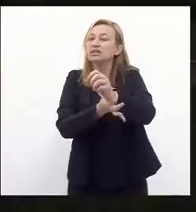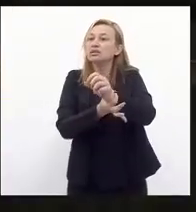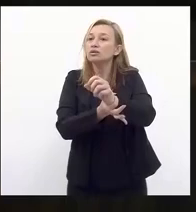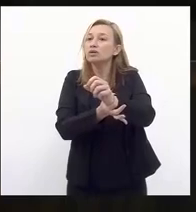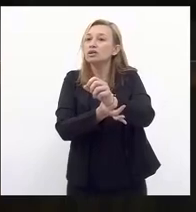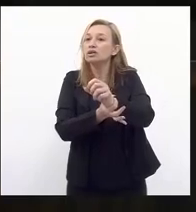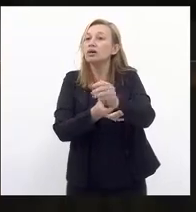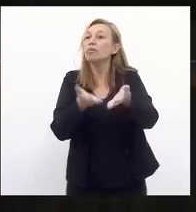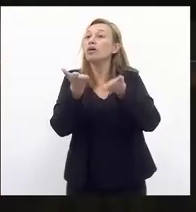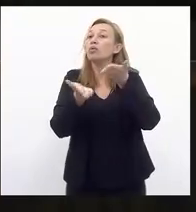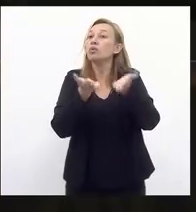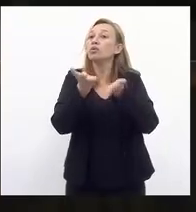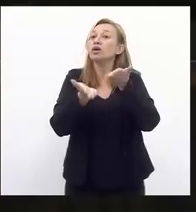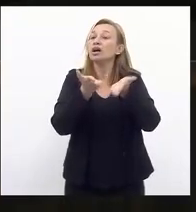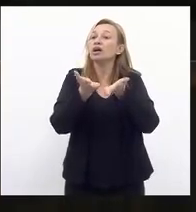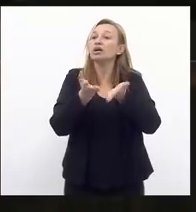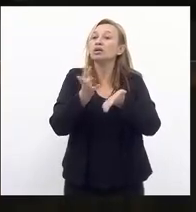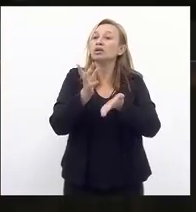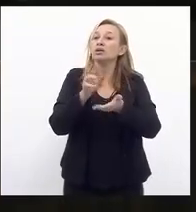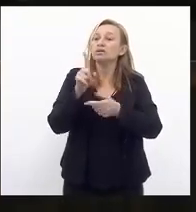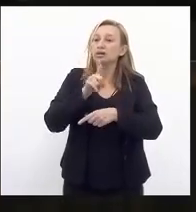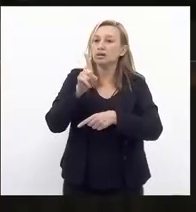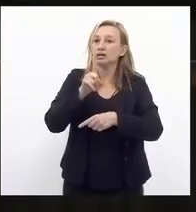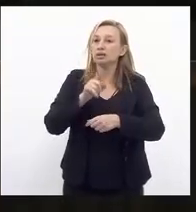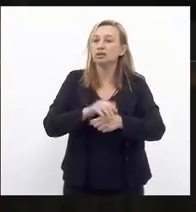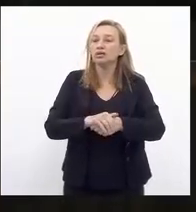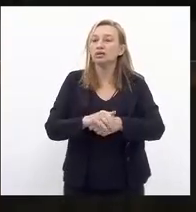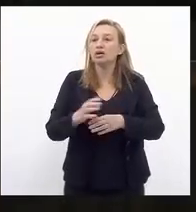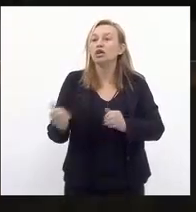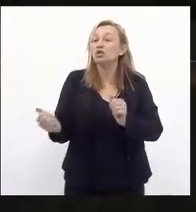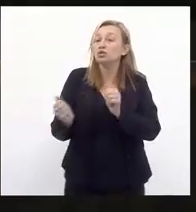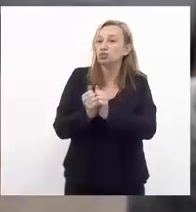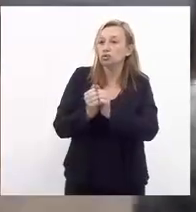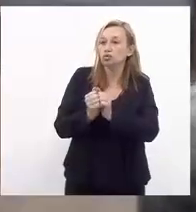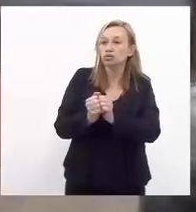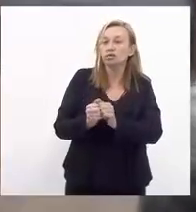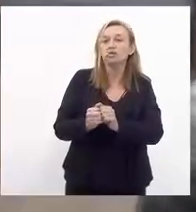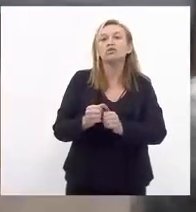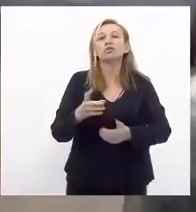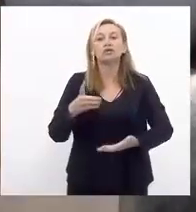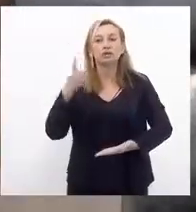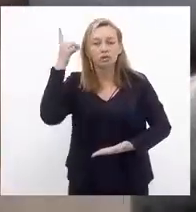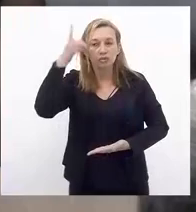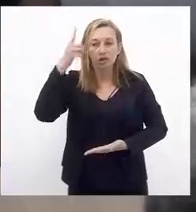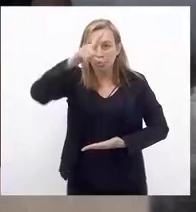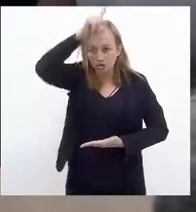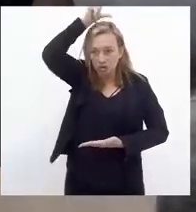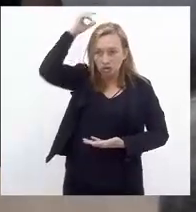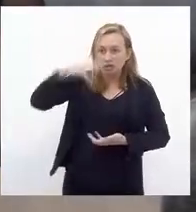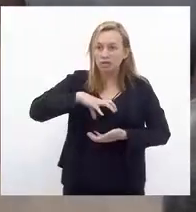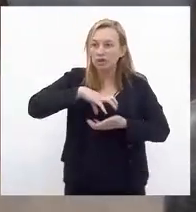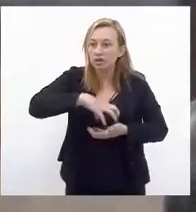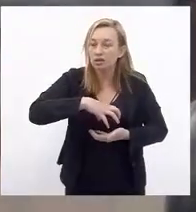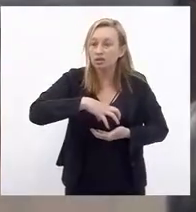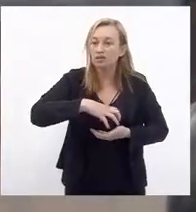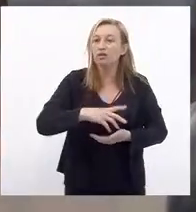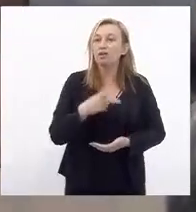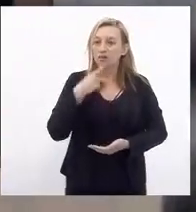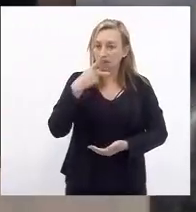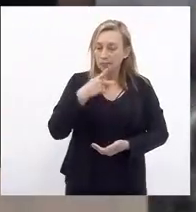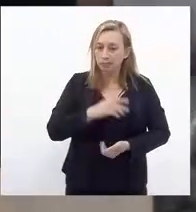cuidar e do quero ao lado do nosso teclado Deputado Luiz Paulo fazer aqui uma